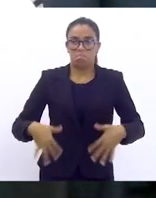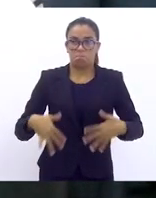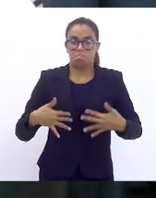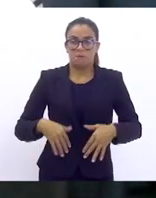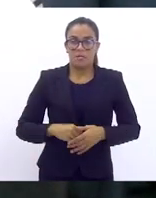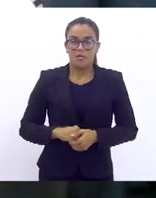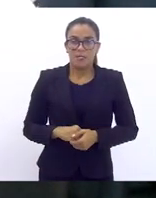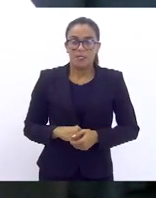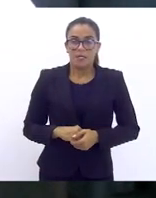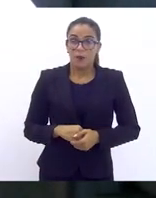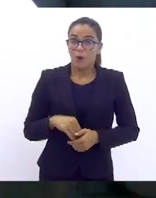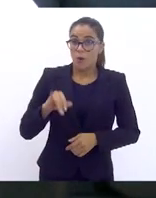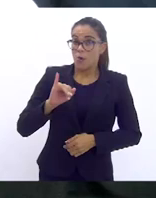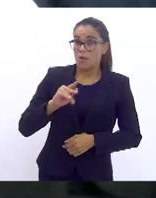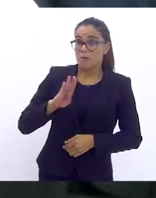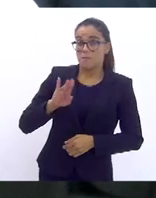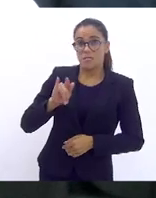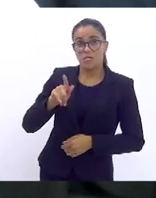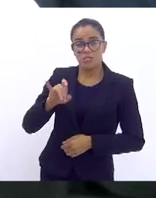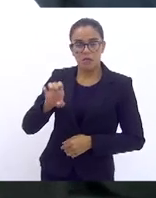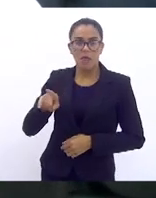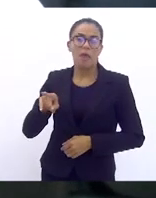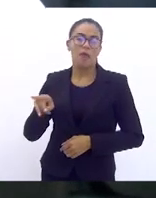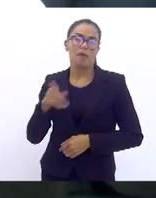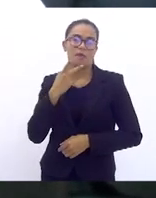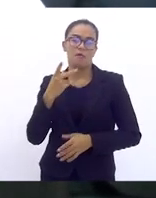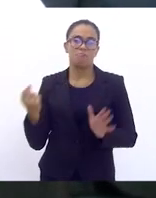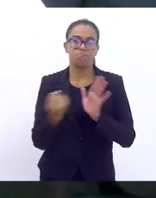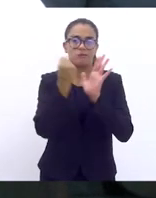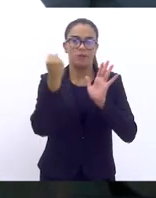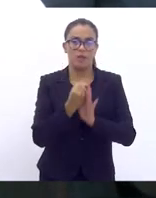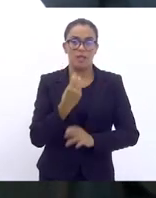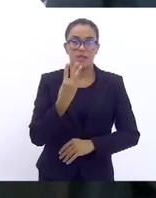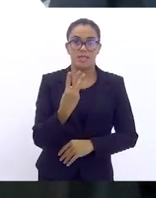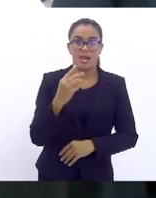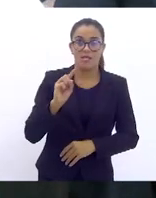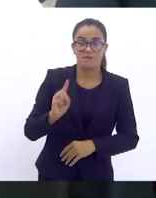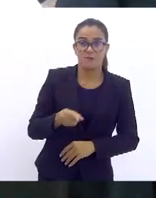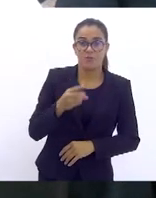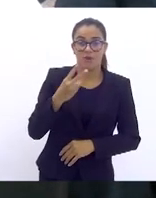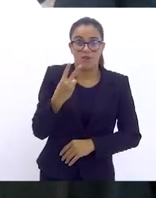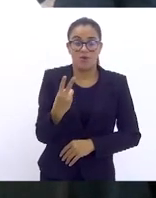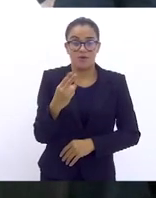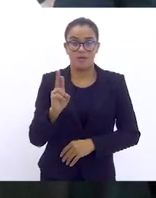o IBGE que adota isso que é 3,2 dólares